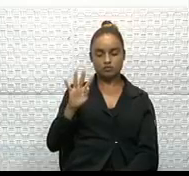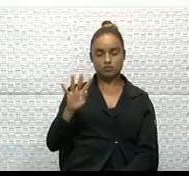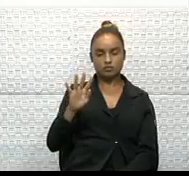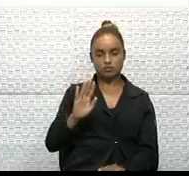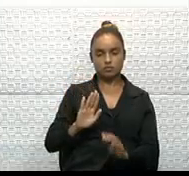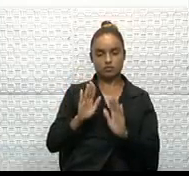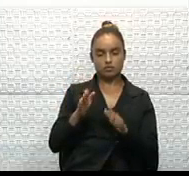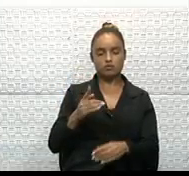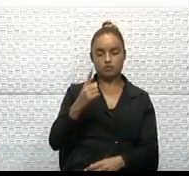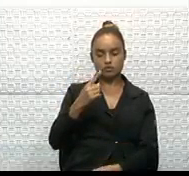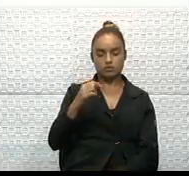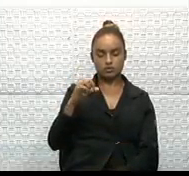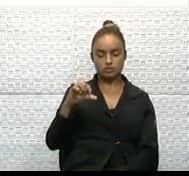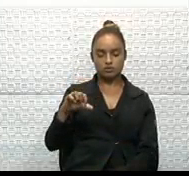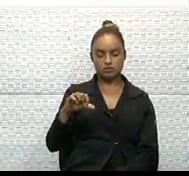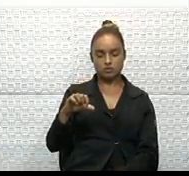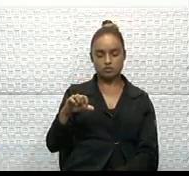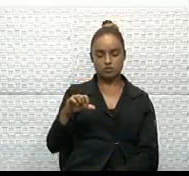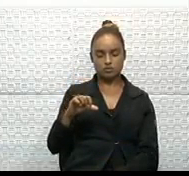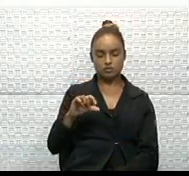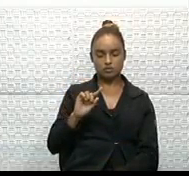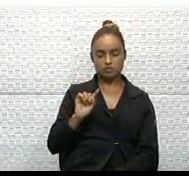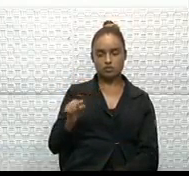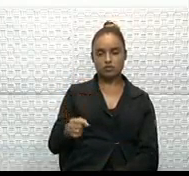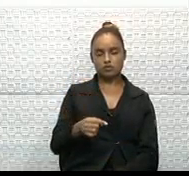Dividindo 19,5 por